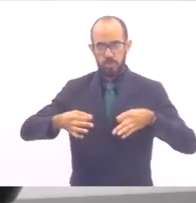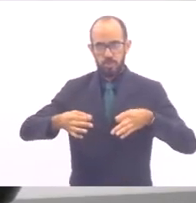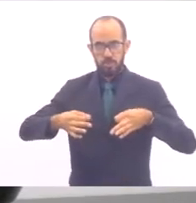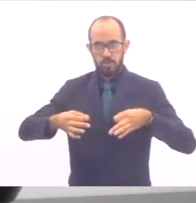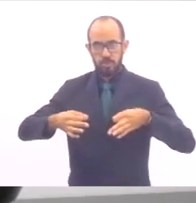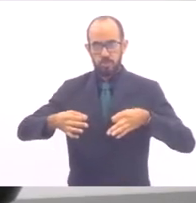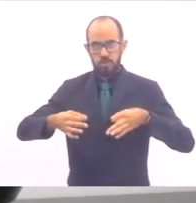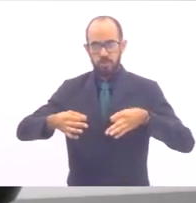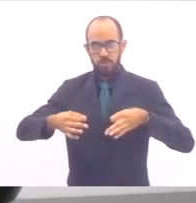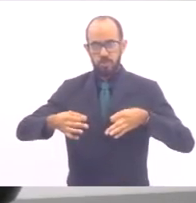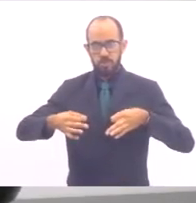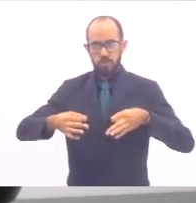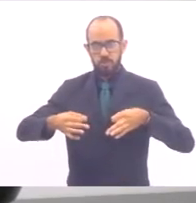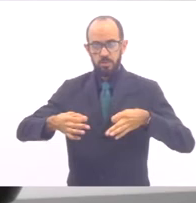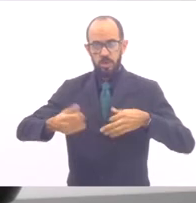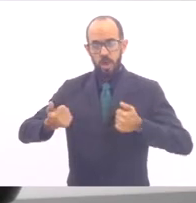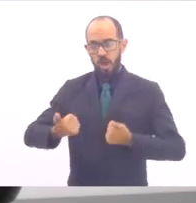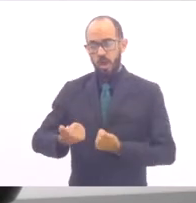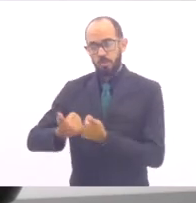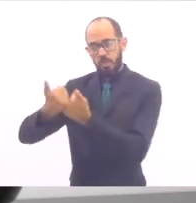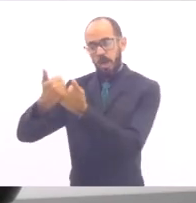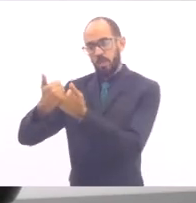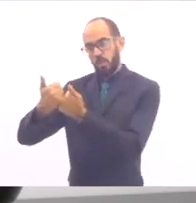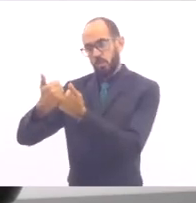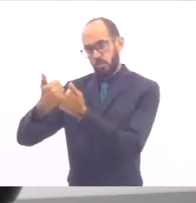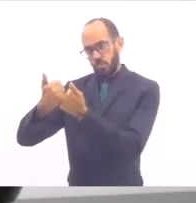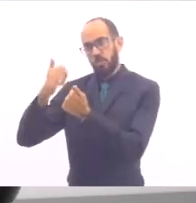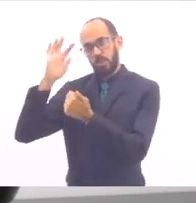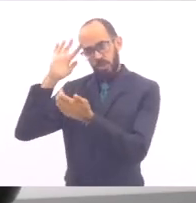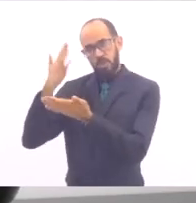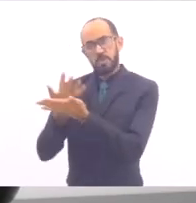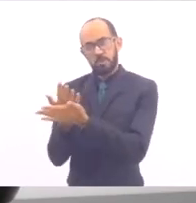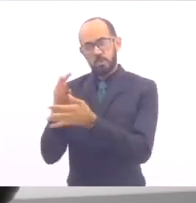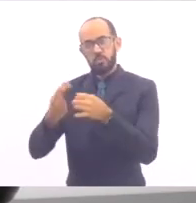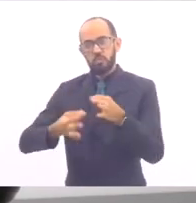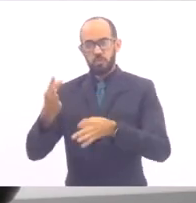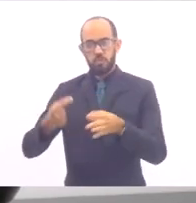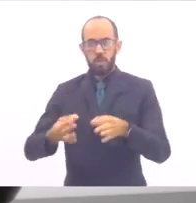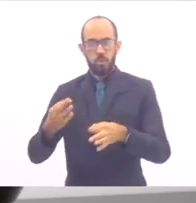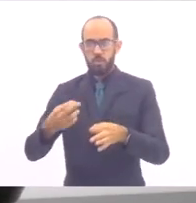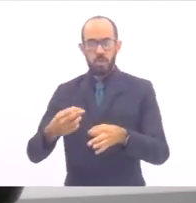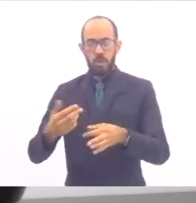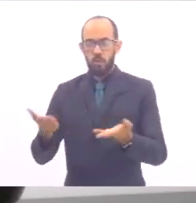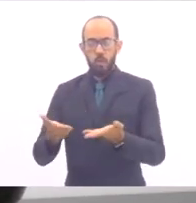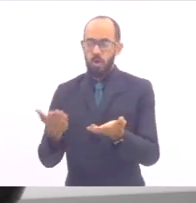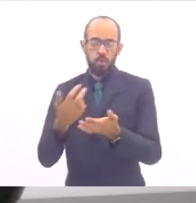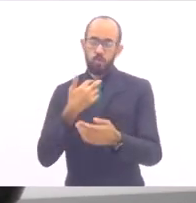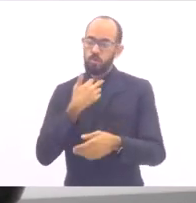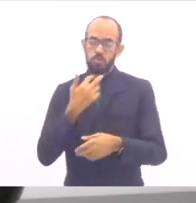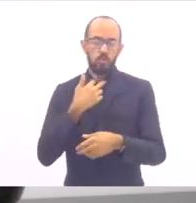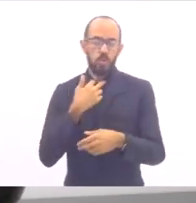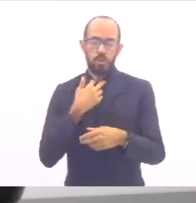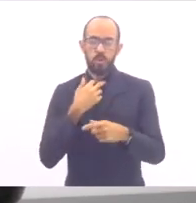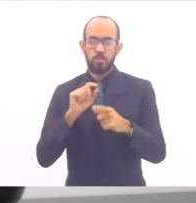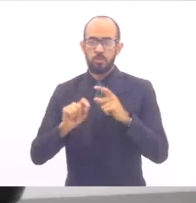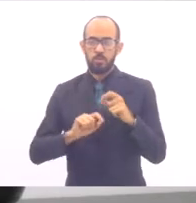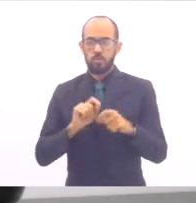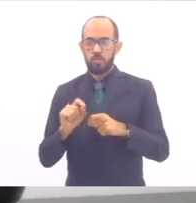no nosso entendimento, amparo para uma decisão judicial que nos permite mais, não permite mais que